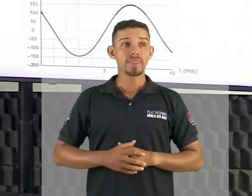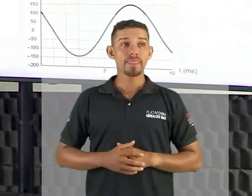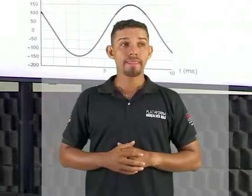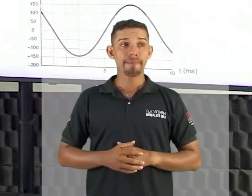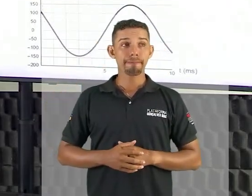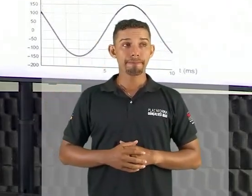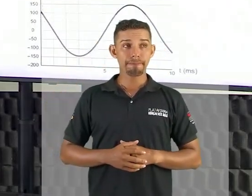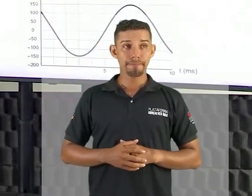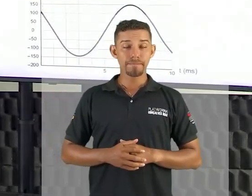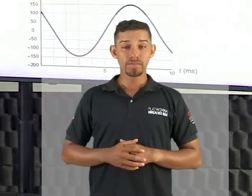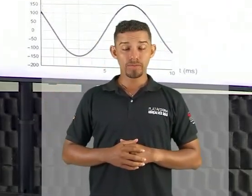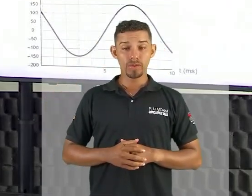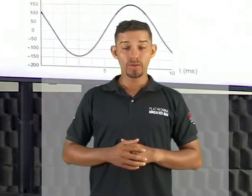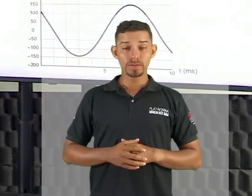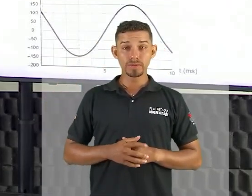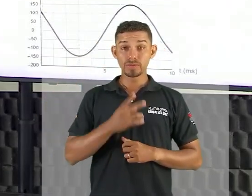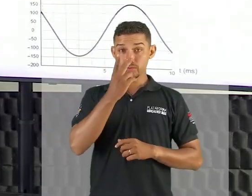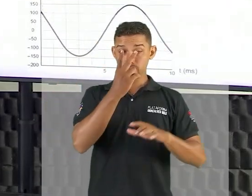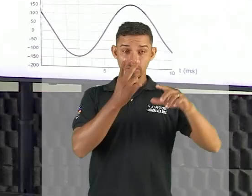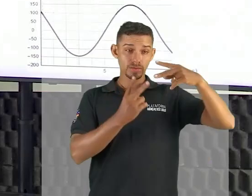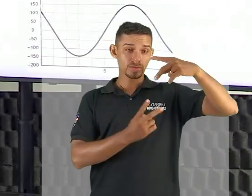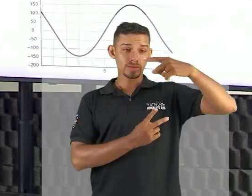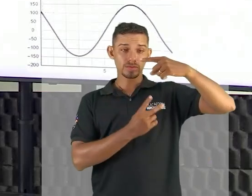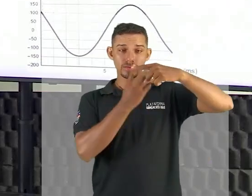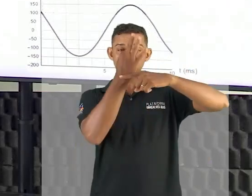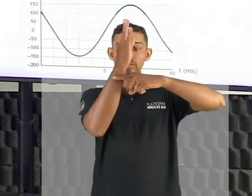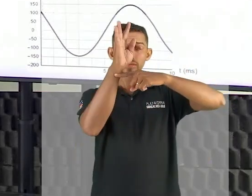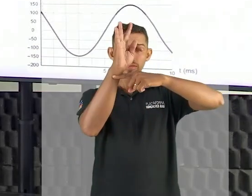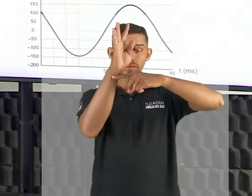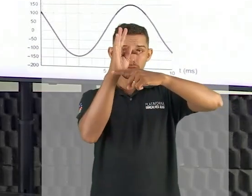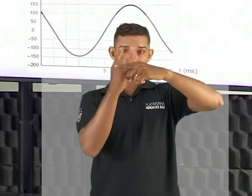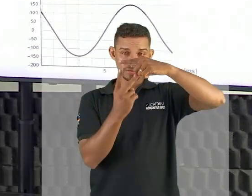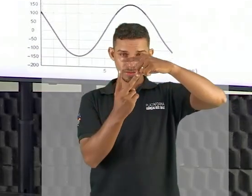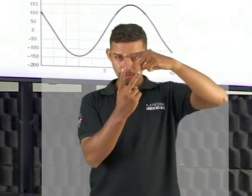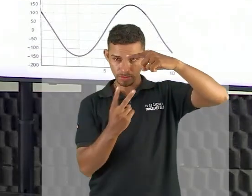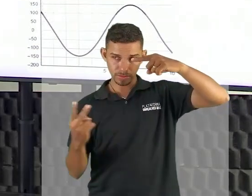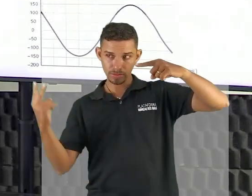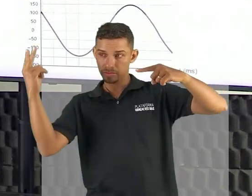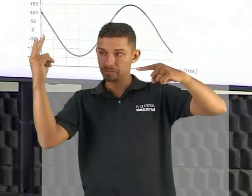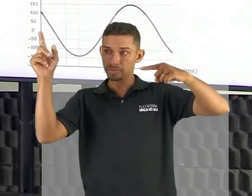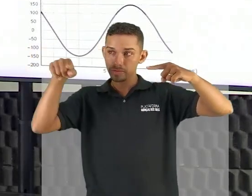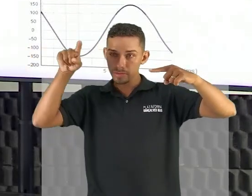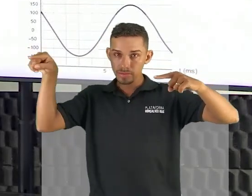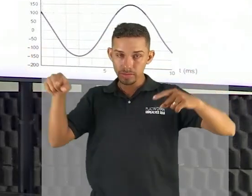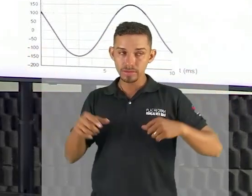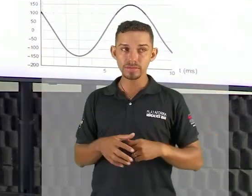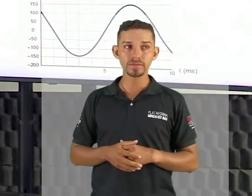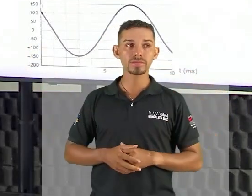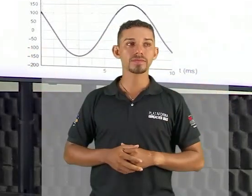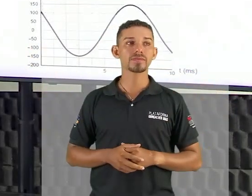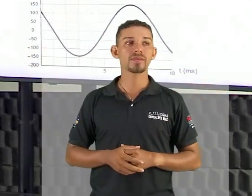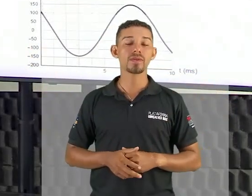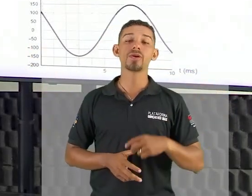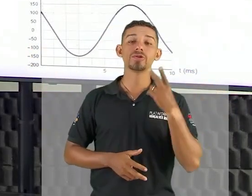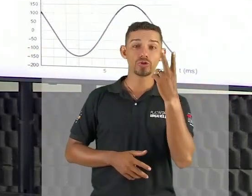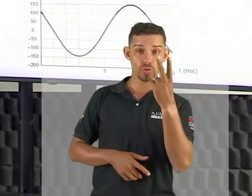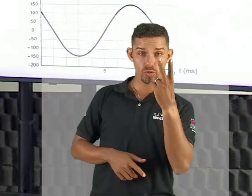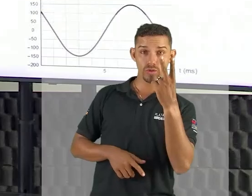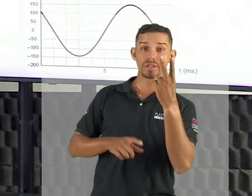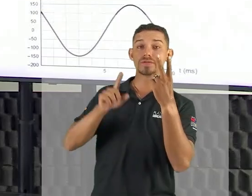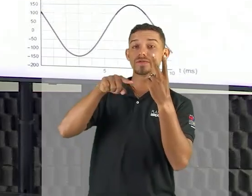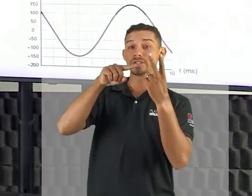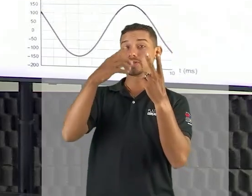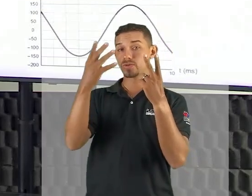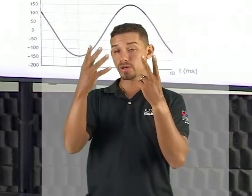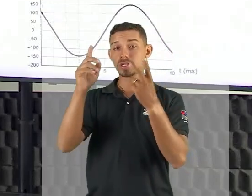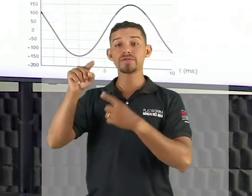2 vai passar multiplicando Então vai ser 2 x 4 x 10